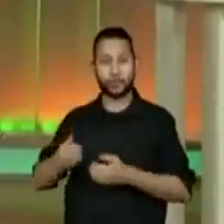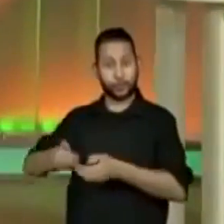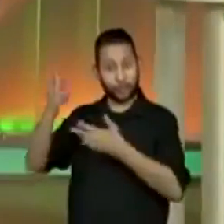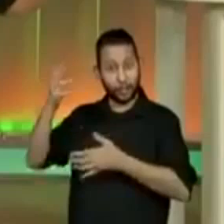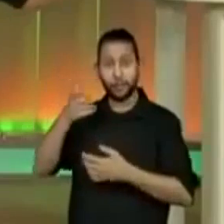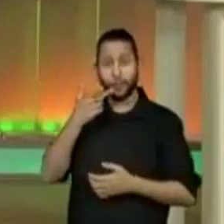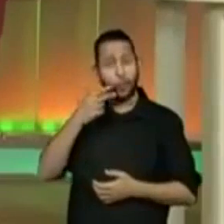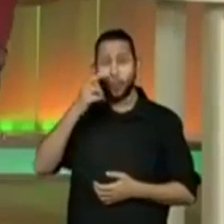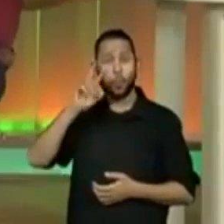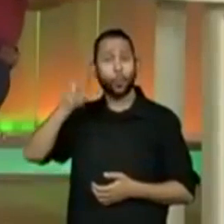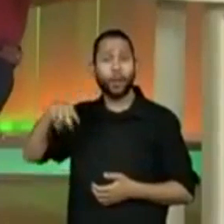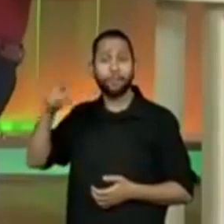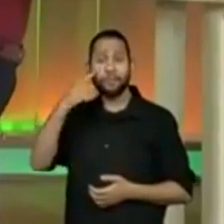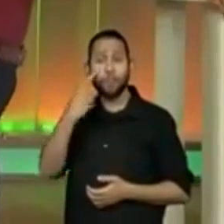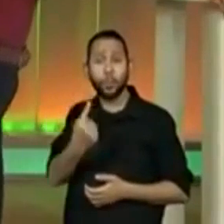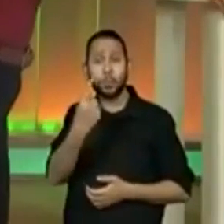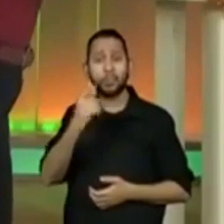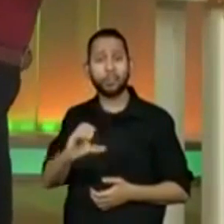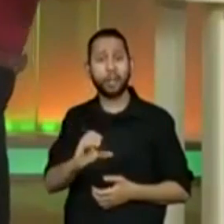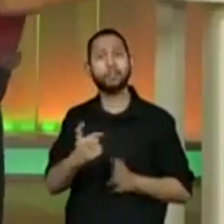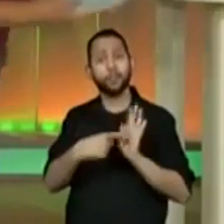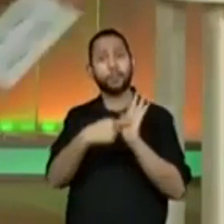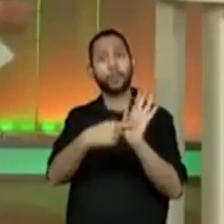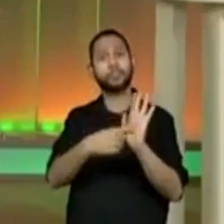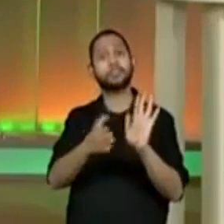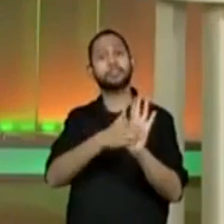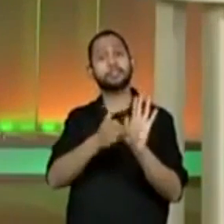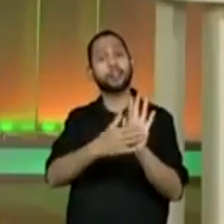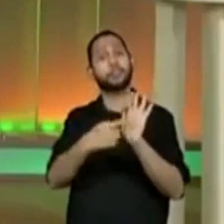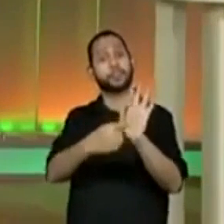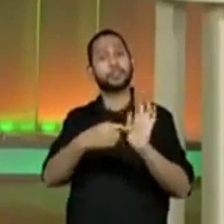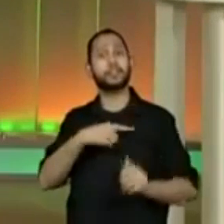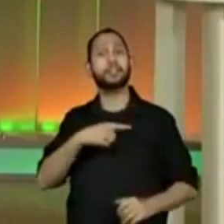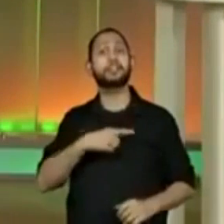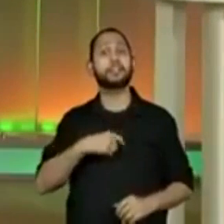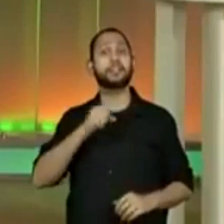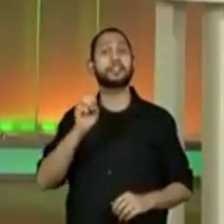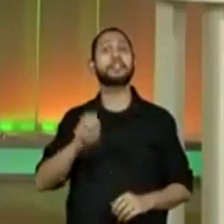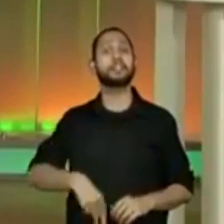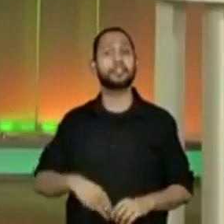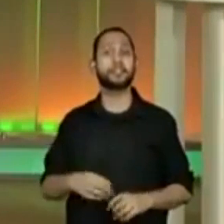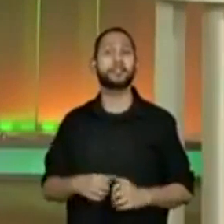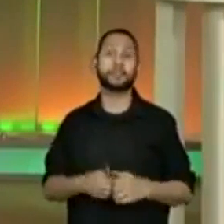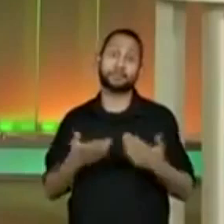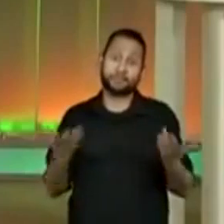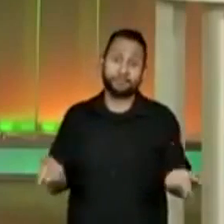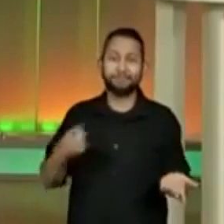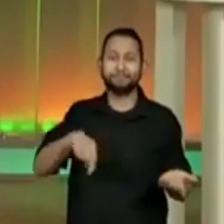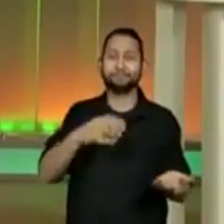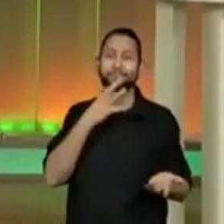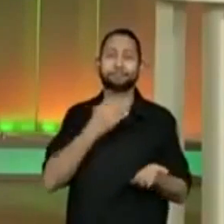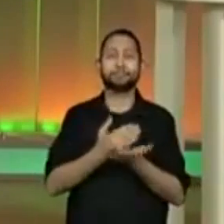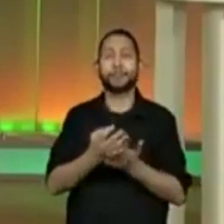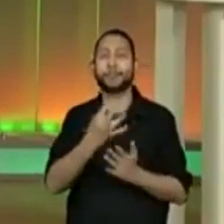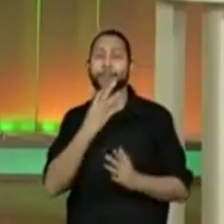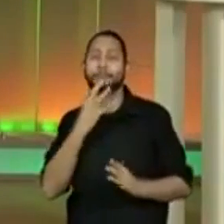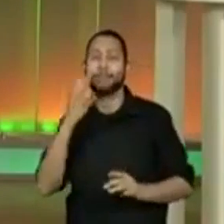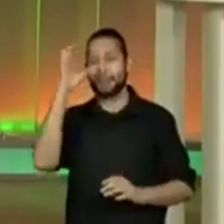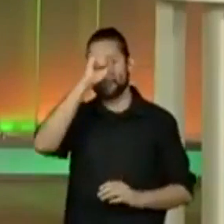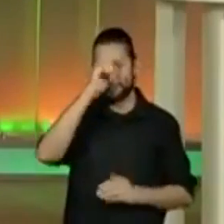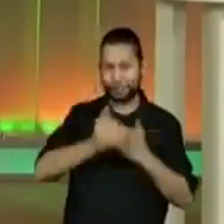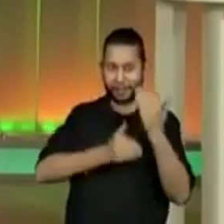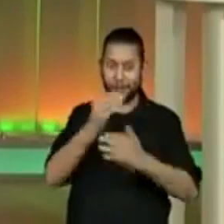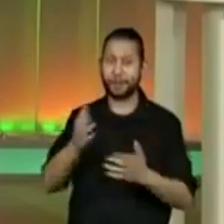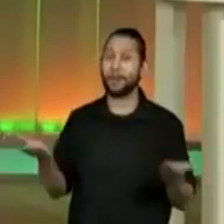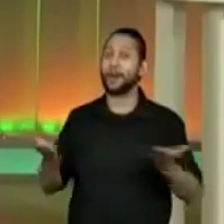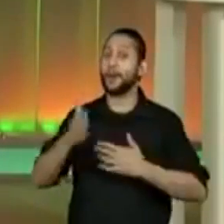nunca tinham visto a moeda de 1 centavo. Então, a Pro aproveitou para trazer a moedinha de 1 centavo para vocês conhecerem, certo? Então, vamos à